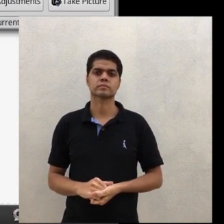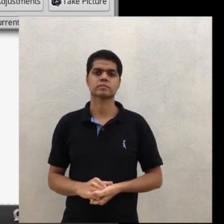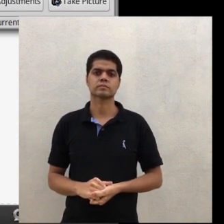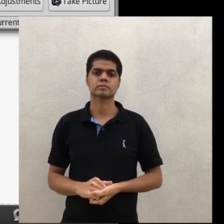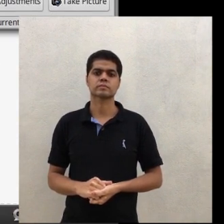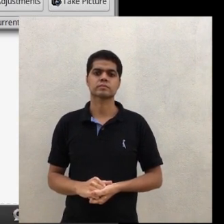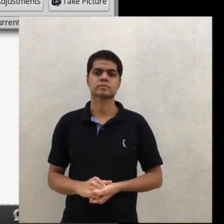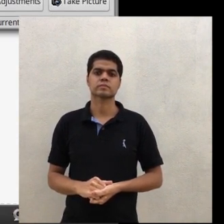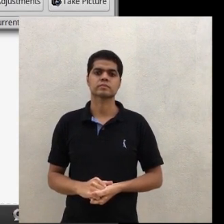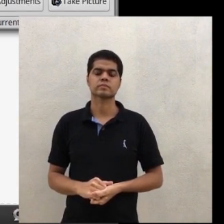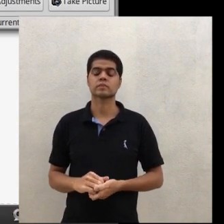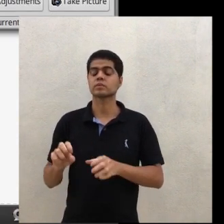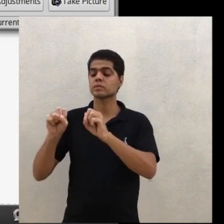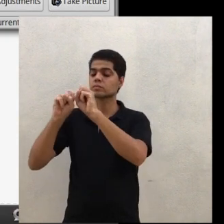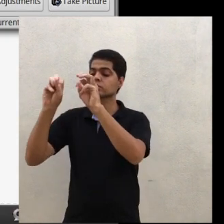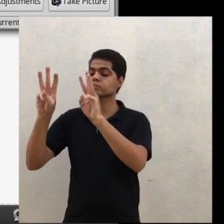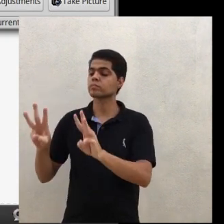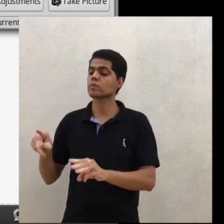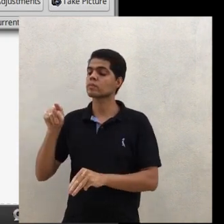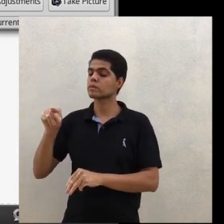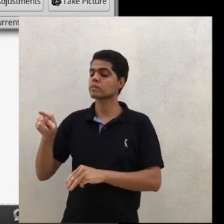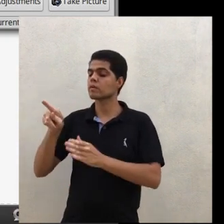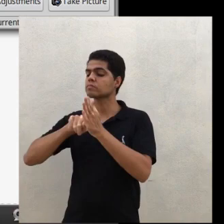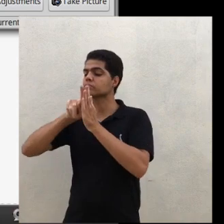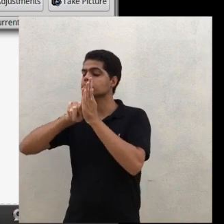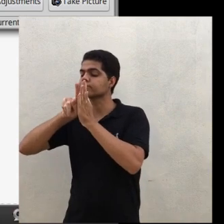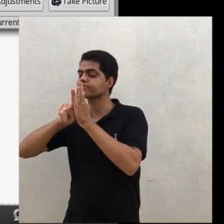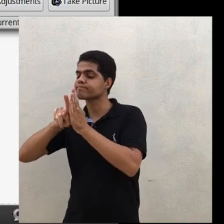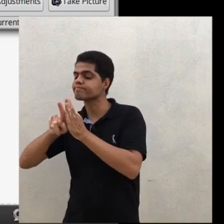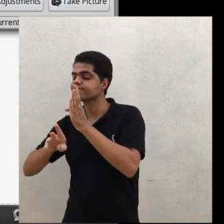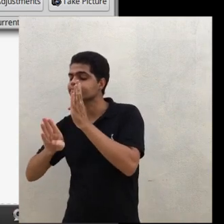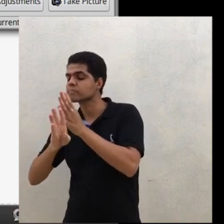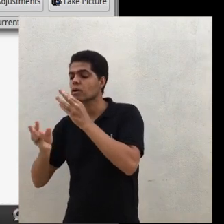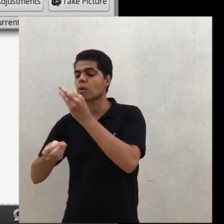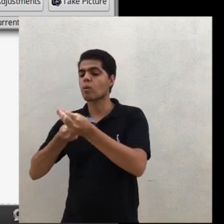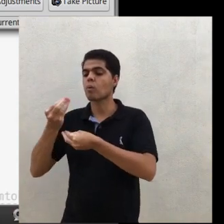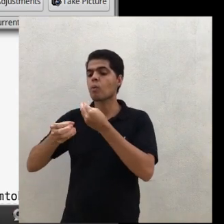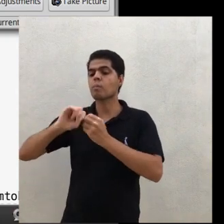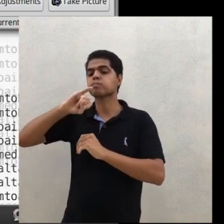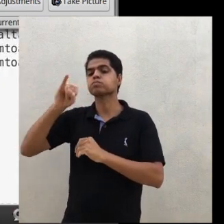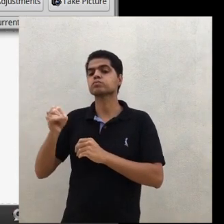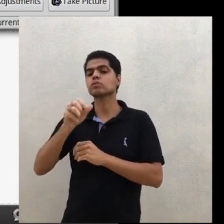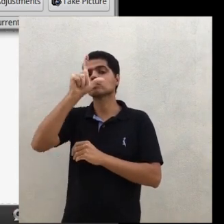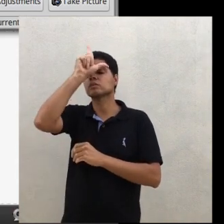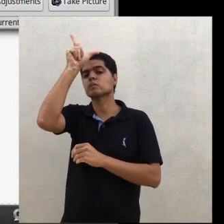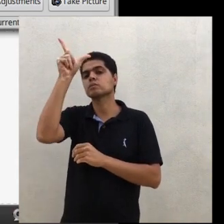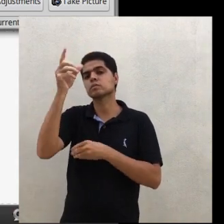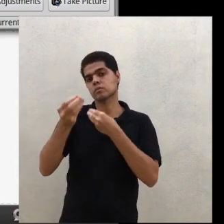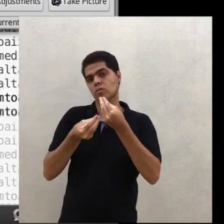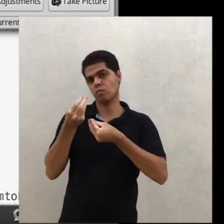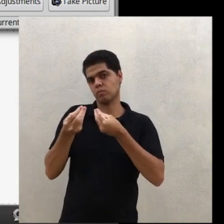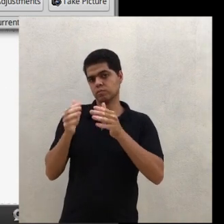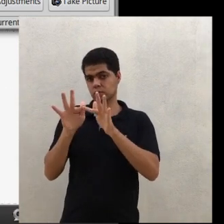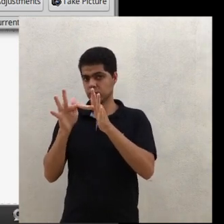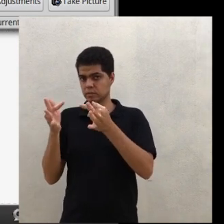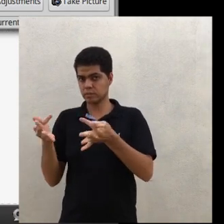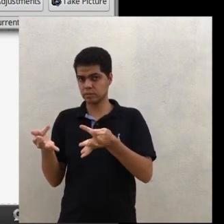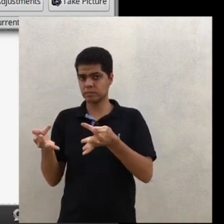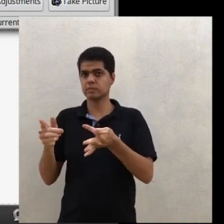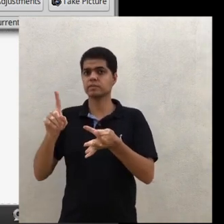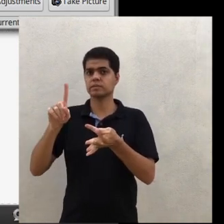esse JFuzzy Logic? É muito simples. Eu coloco esse documento aqui, apresento para